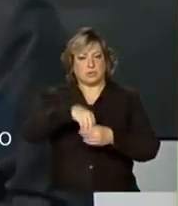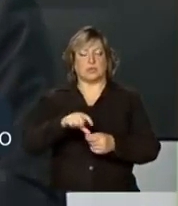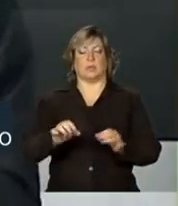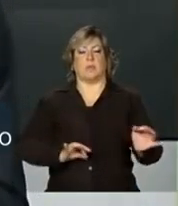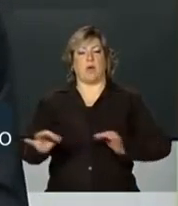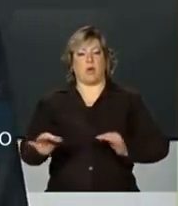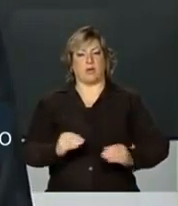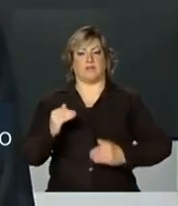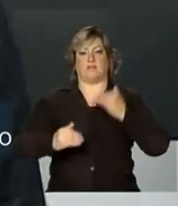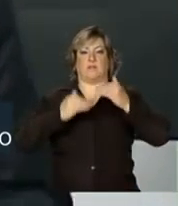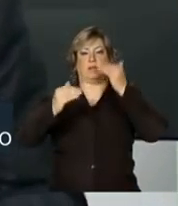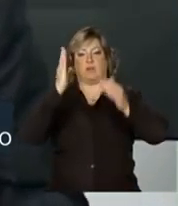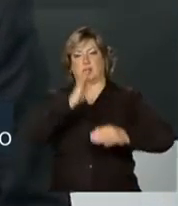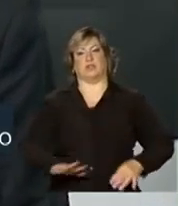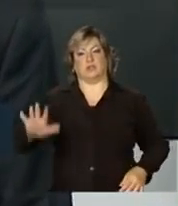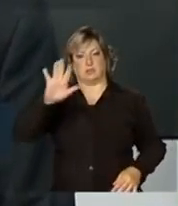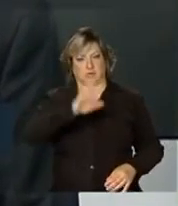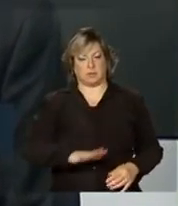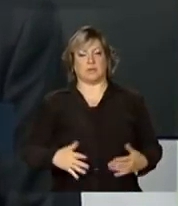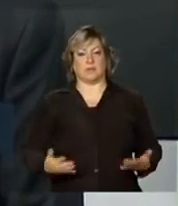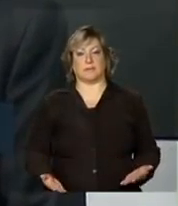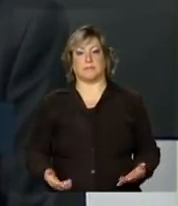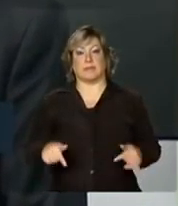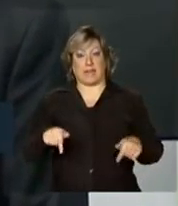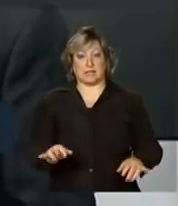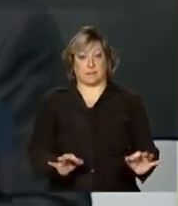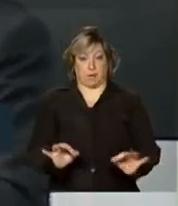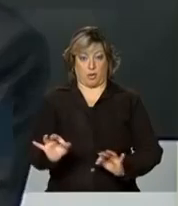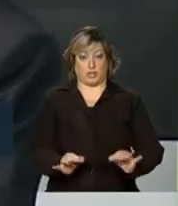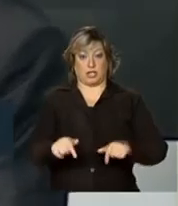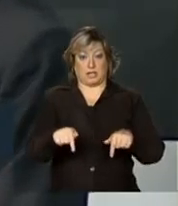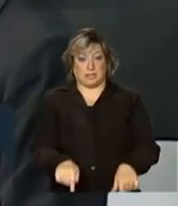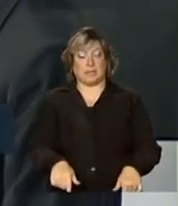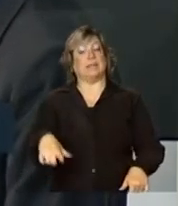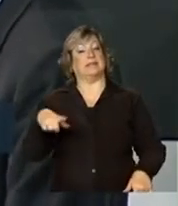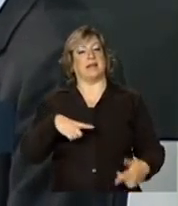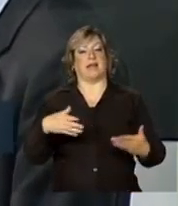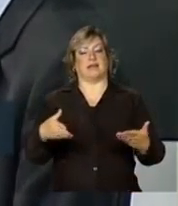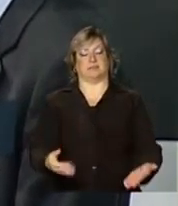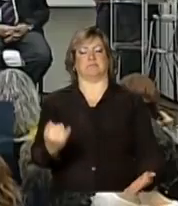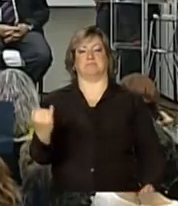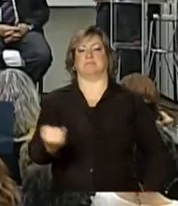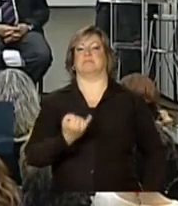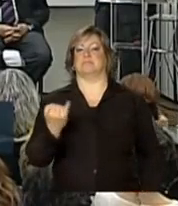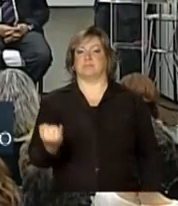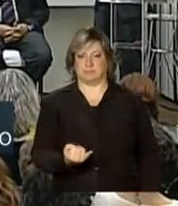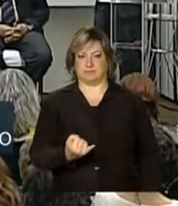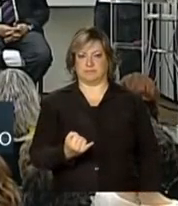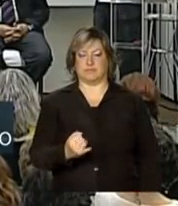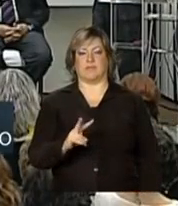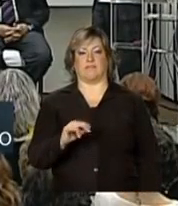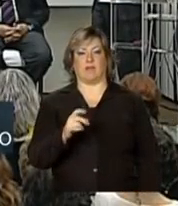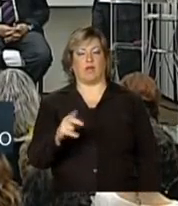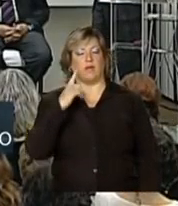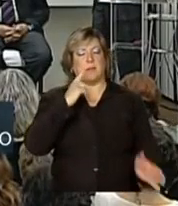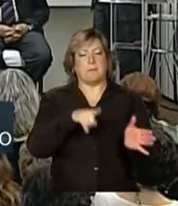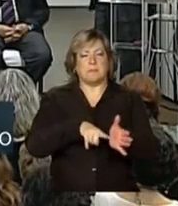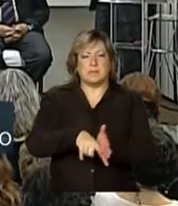Então, essa atividade, esse projeto aqui, para nós tem esse significado, é nós